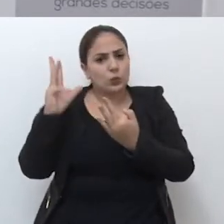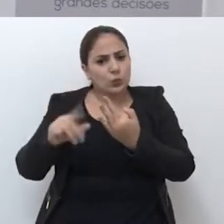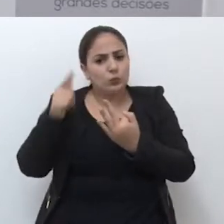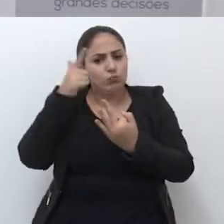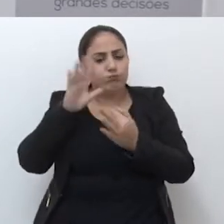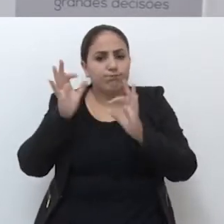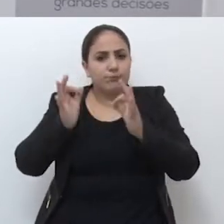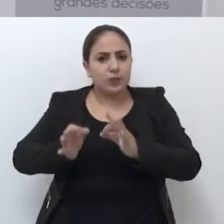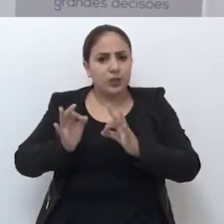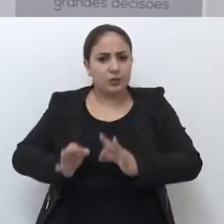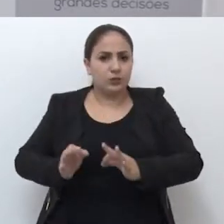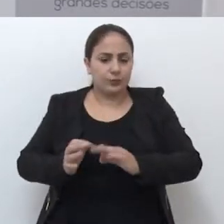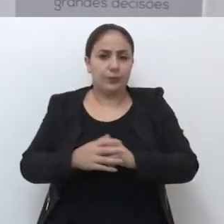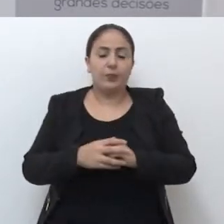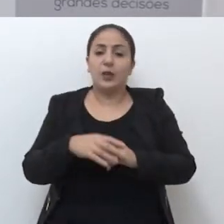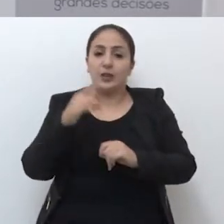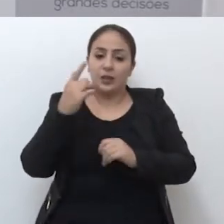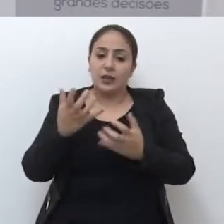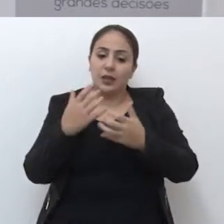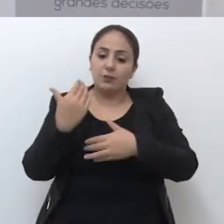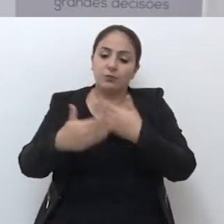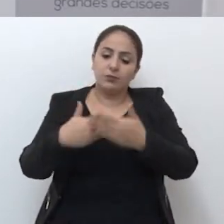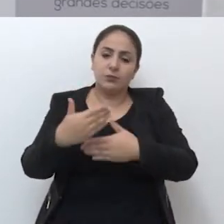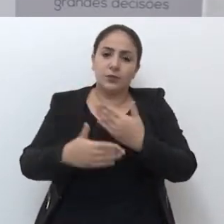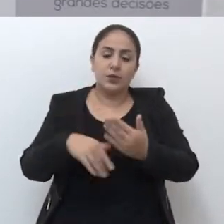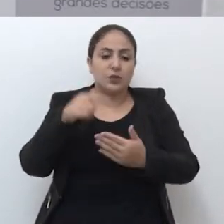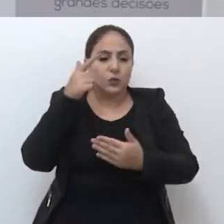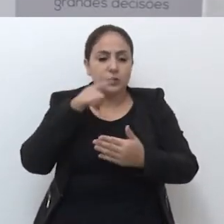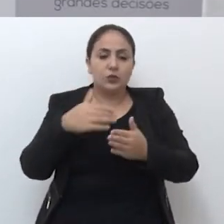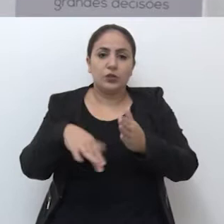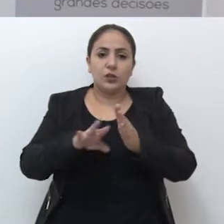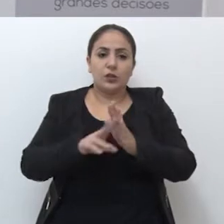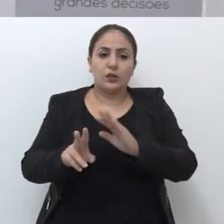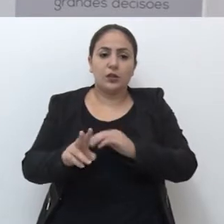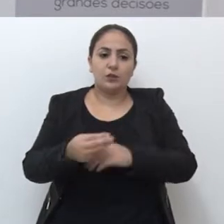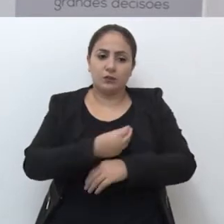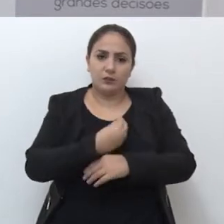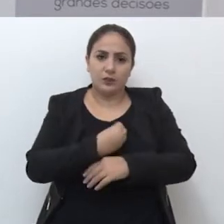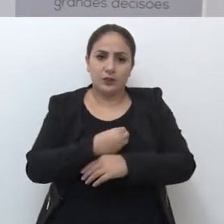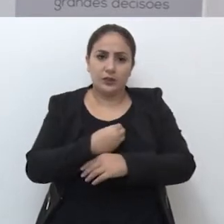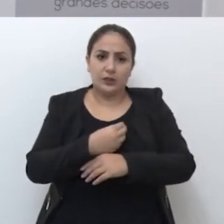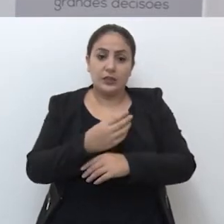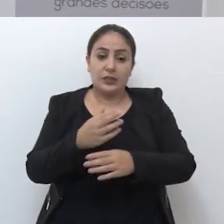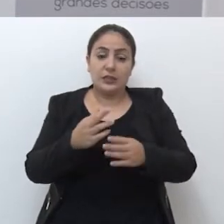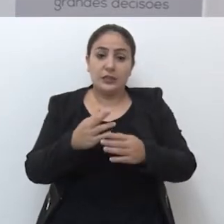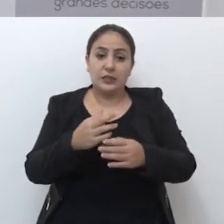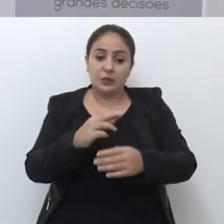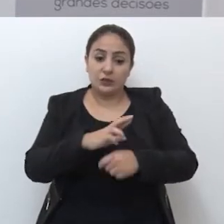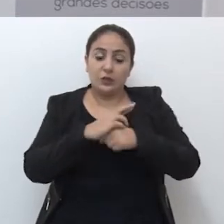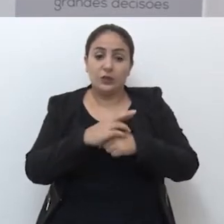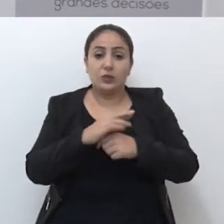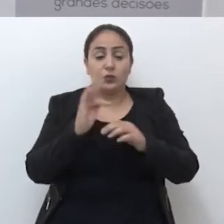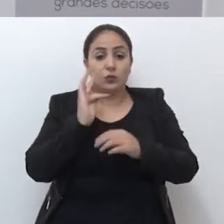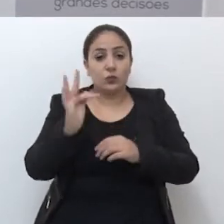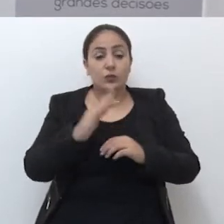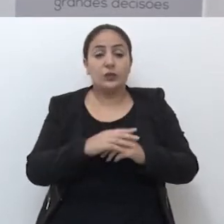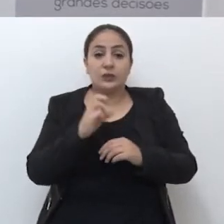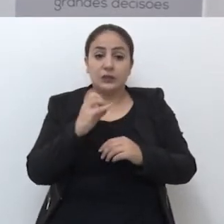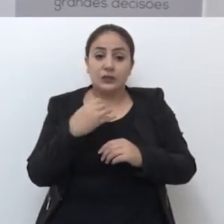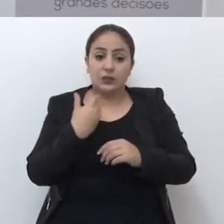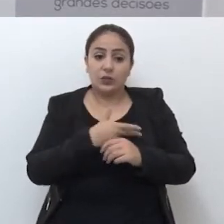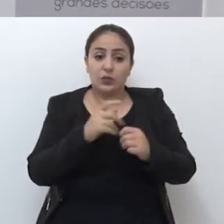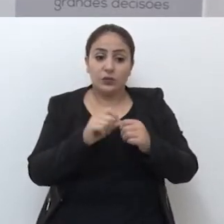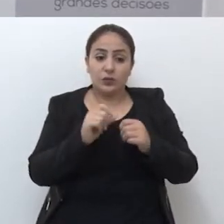certo e, conservando aquilo que deu certo, busca, é claro, progredir e chegar vivo e seguro ao futuro. Até porque quando fazemos algumas mudanças